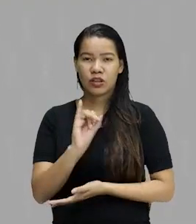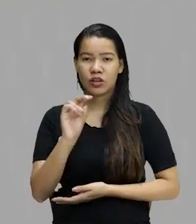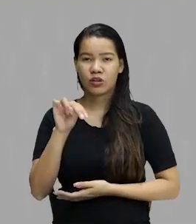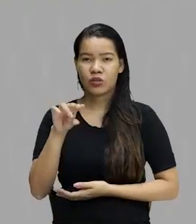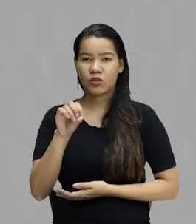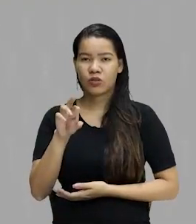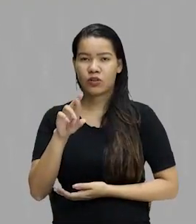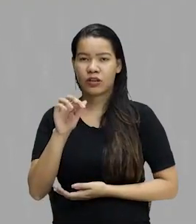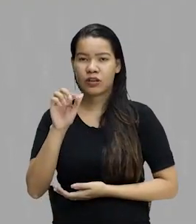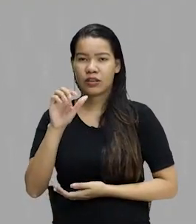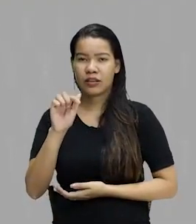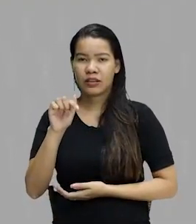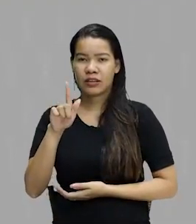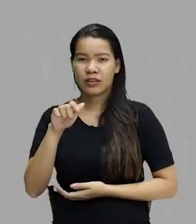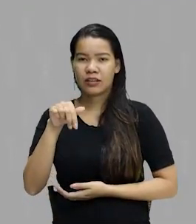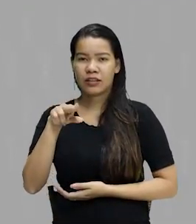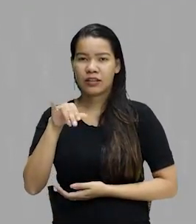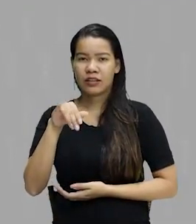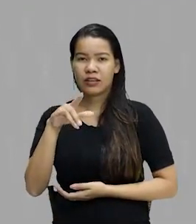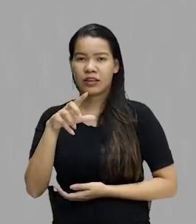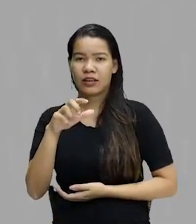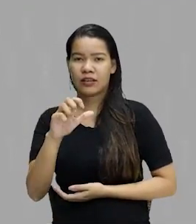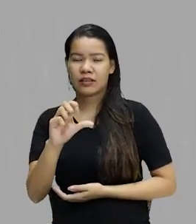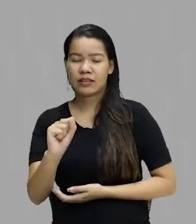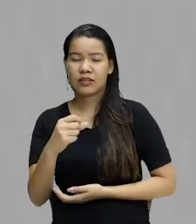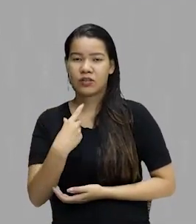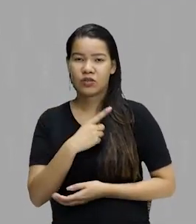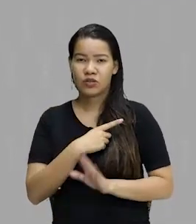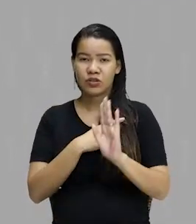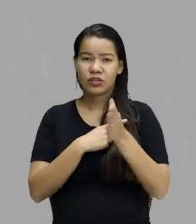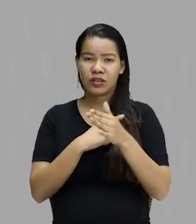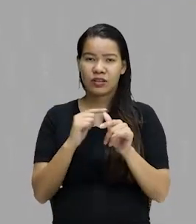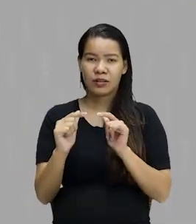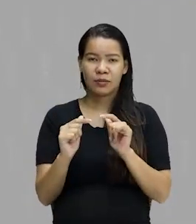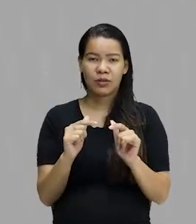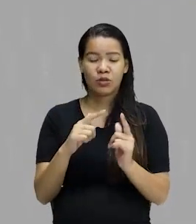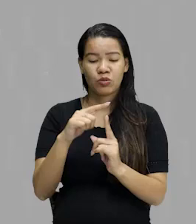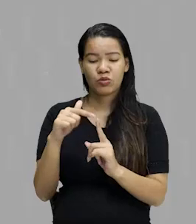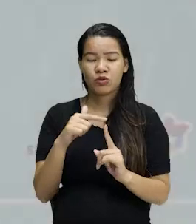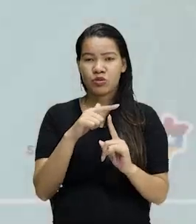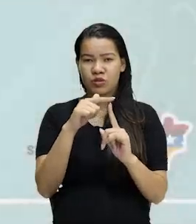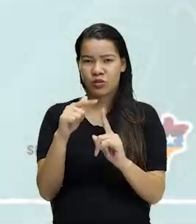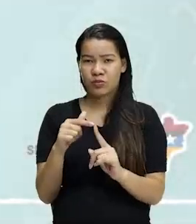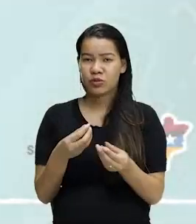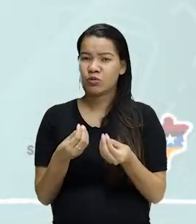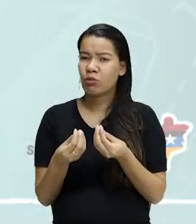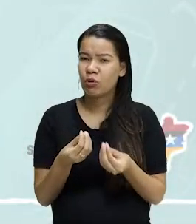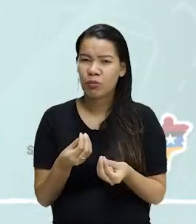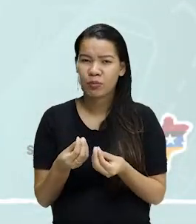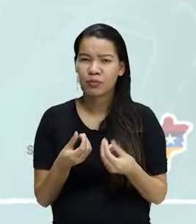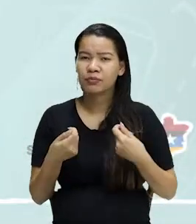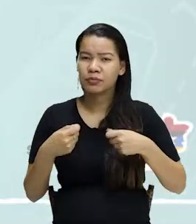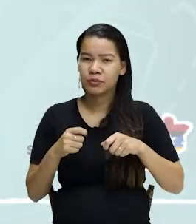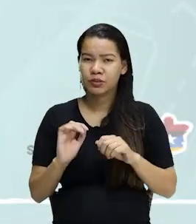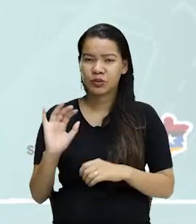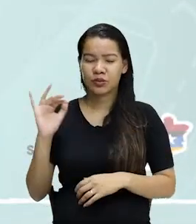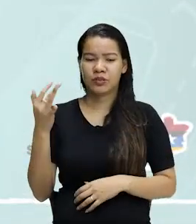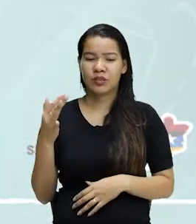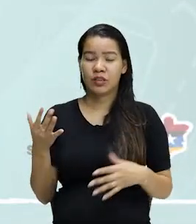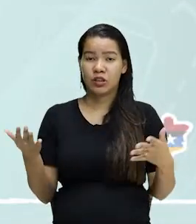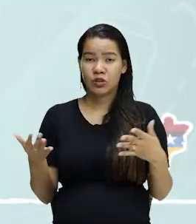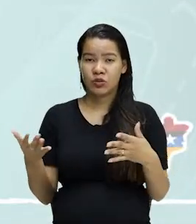reações, as condições para que essas reações possam acontecer. Bom, e na nossa aula de hoje nós